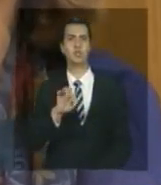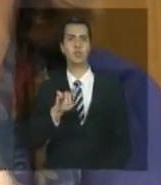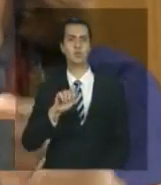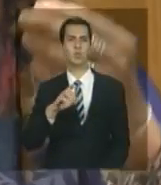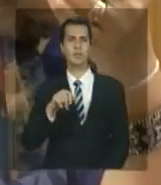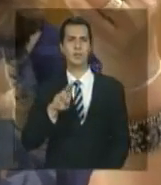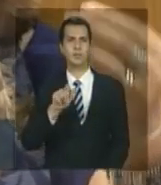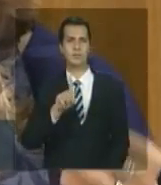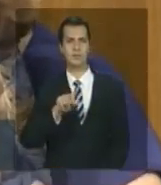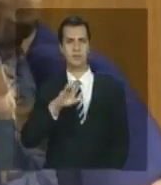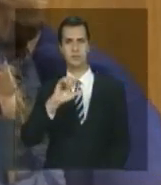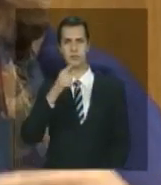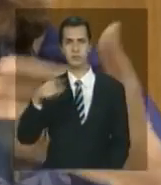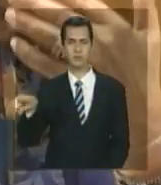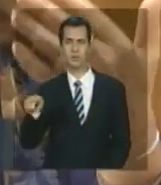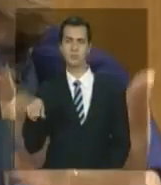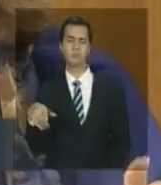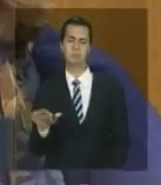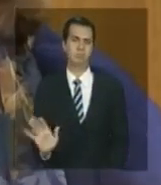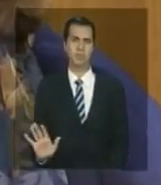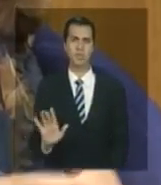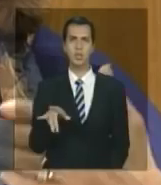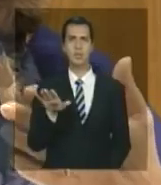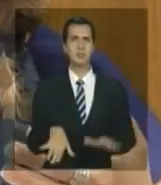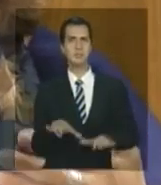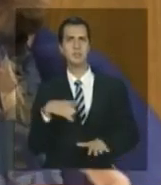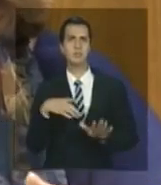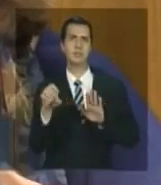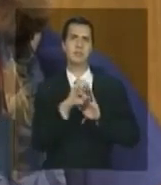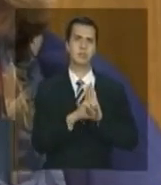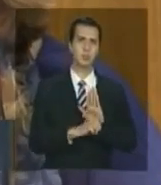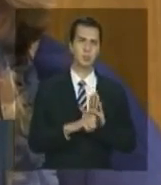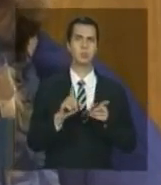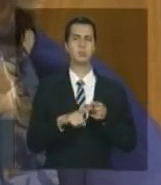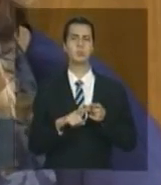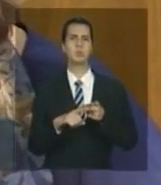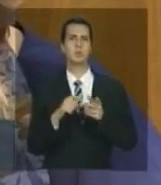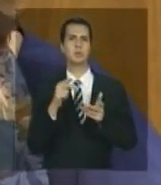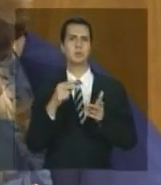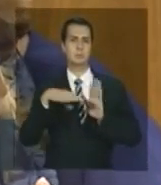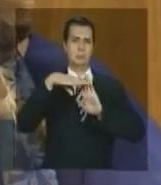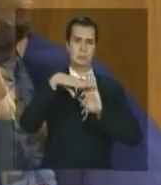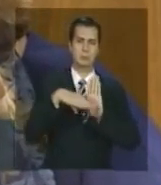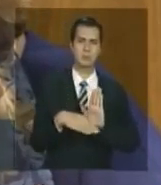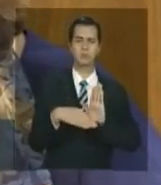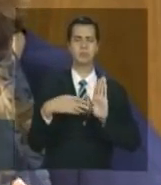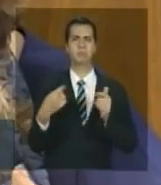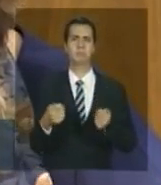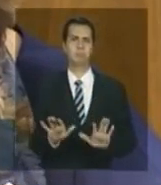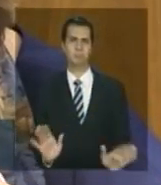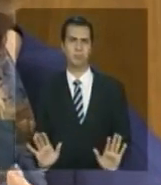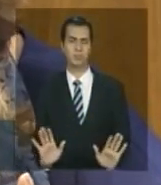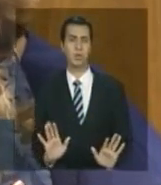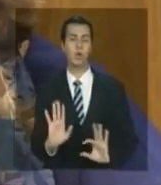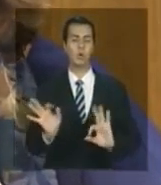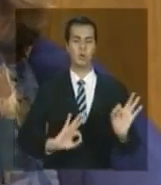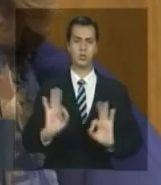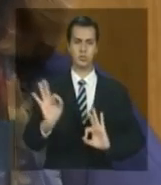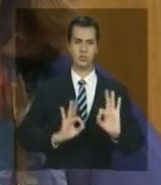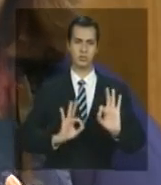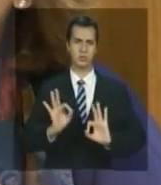de você ter um estatuto, de você ter uma carta constitutiva. E essa organização seria mais